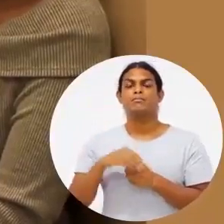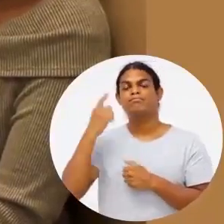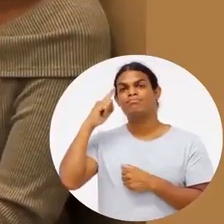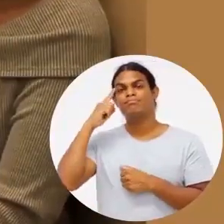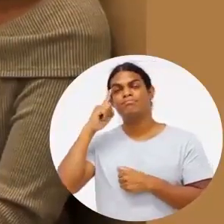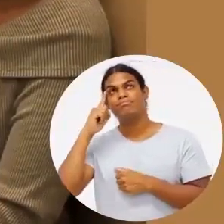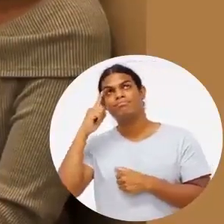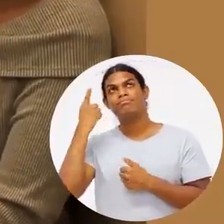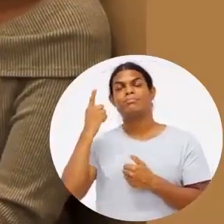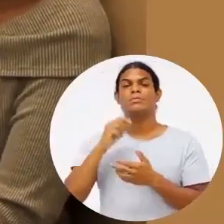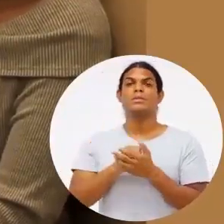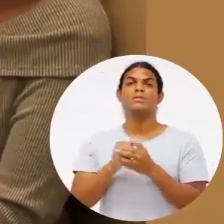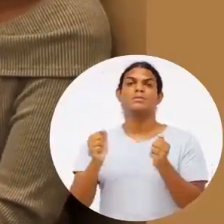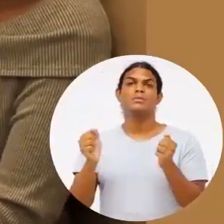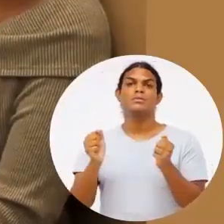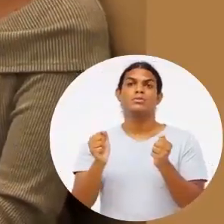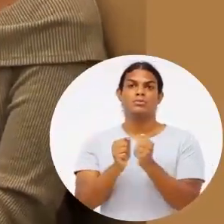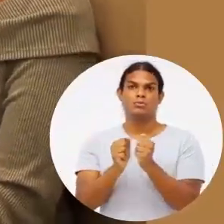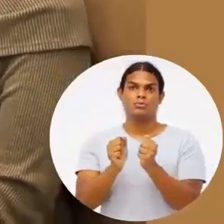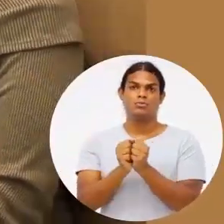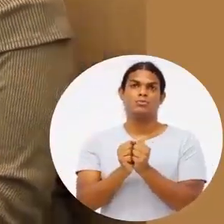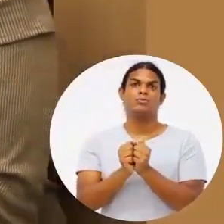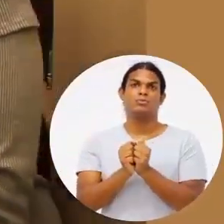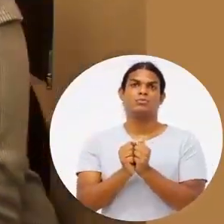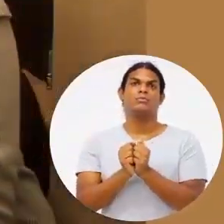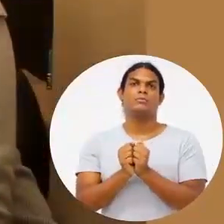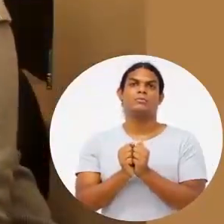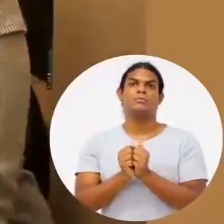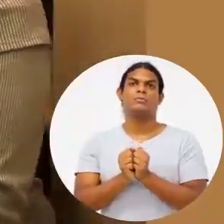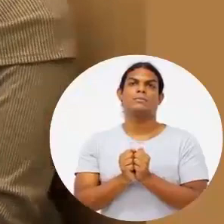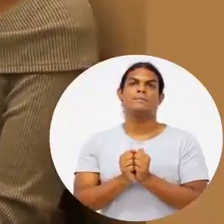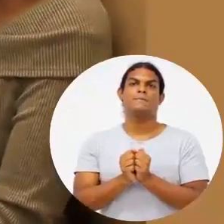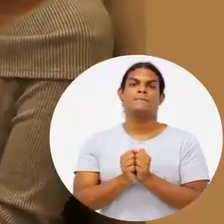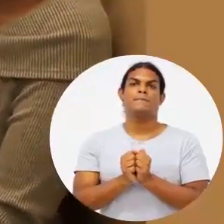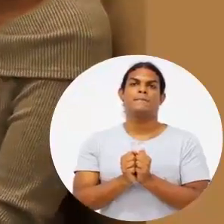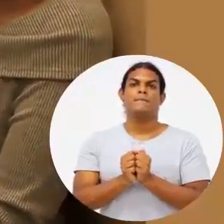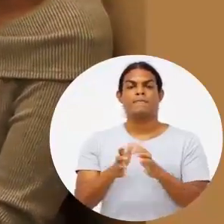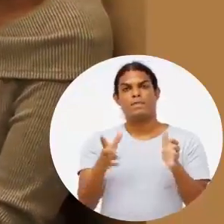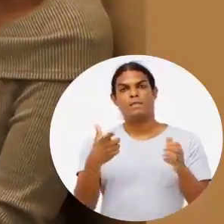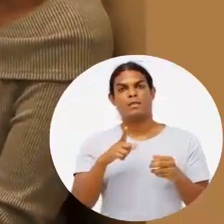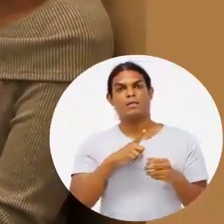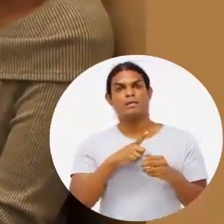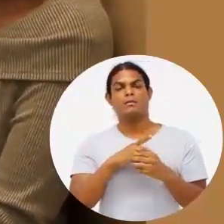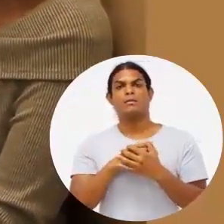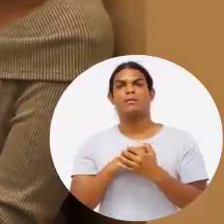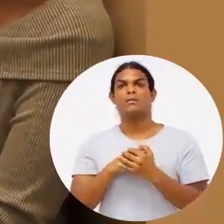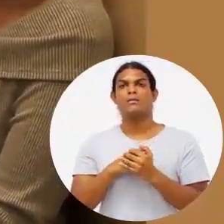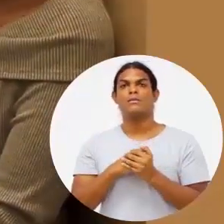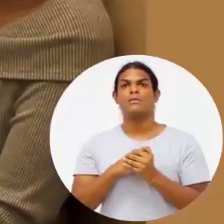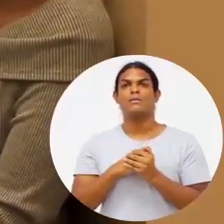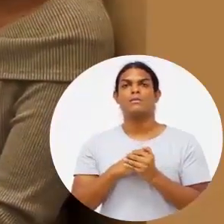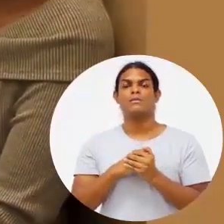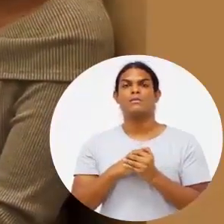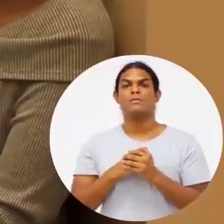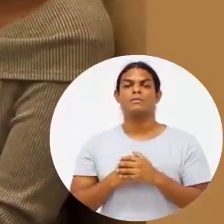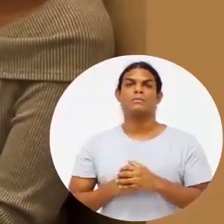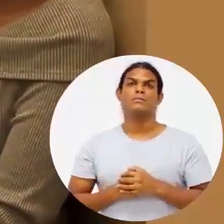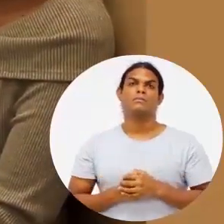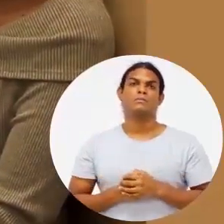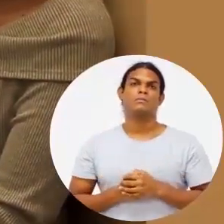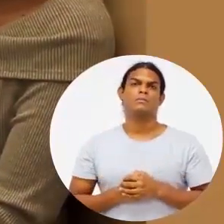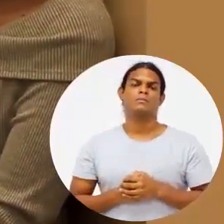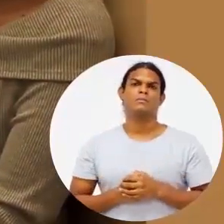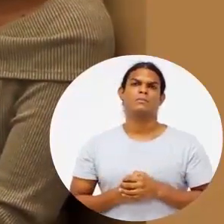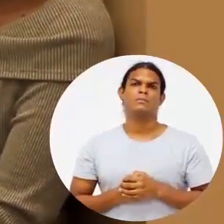né? E foi hoje essa notícia. Olha, né? De primeira mão. A gente está com um grupo de orientandos ali reunidos em outra